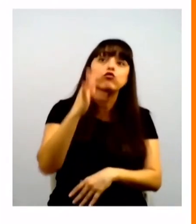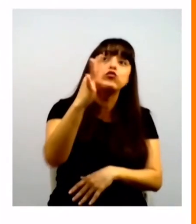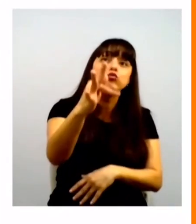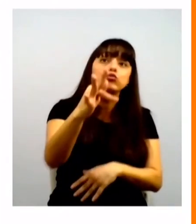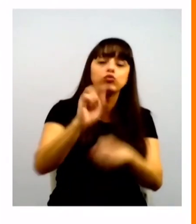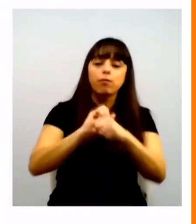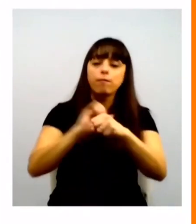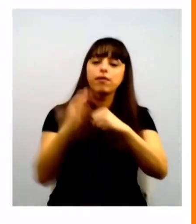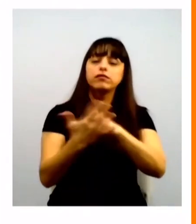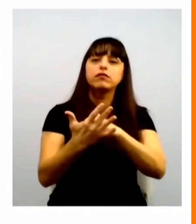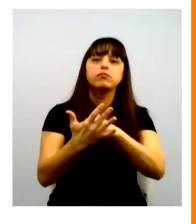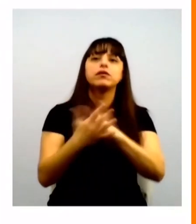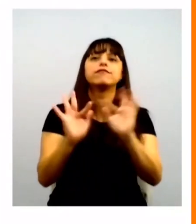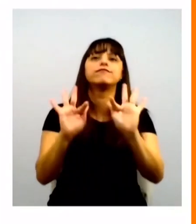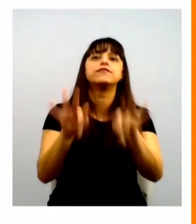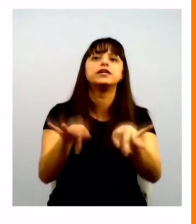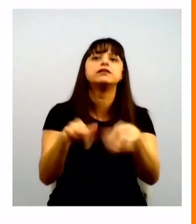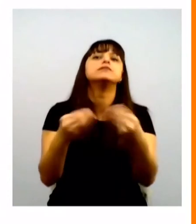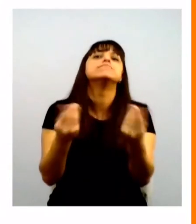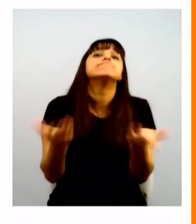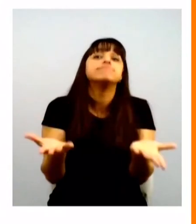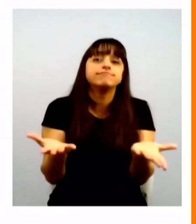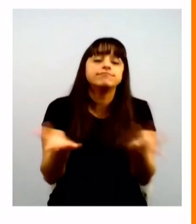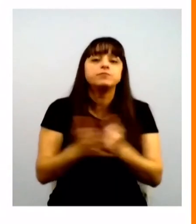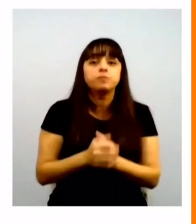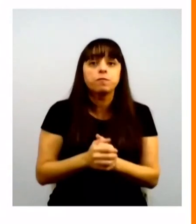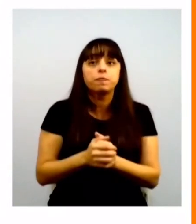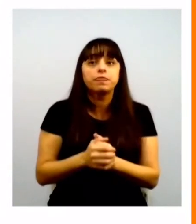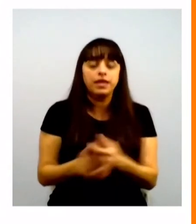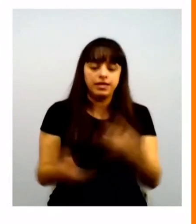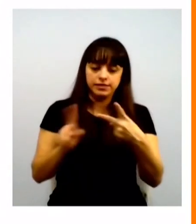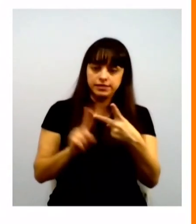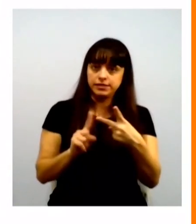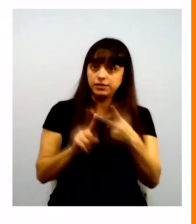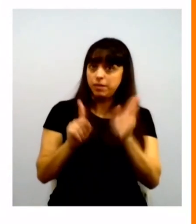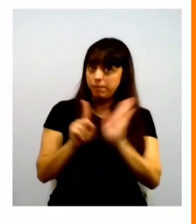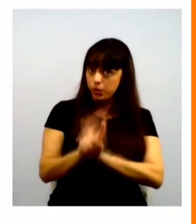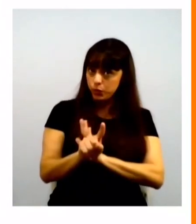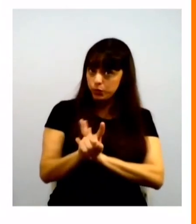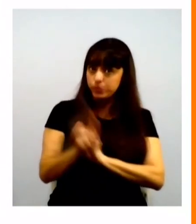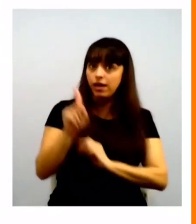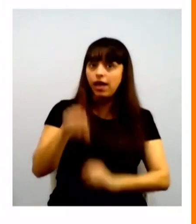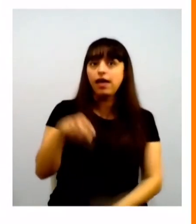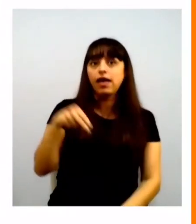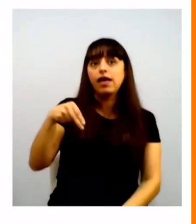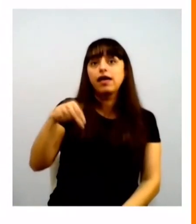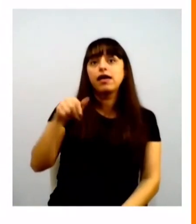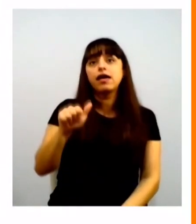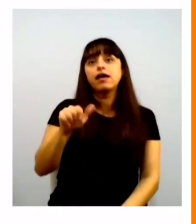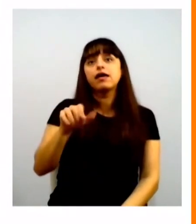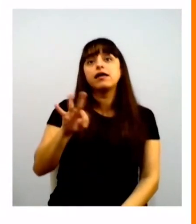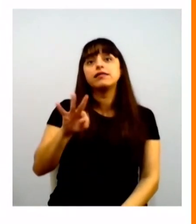E a segunda pergunta é da Natália de João Pessoa, ela perguntou o seguinte,